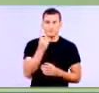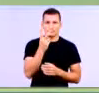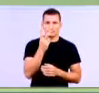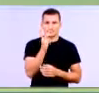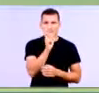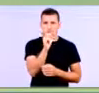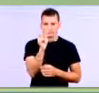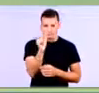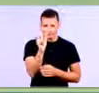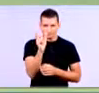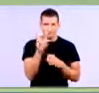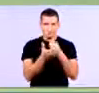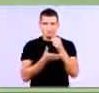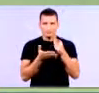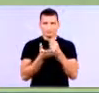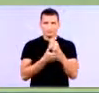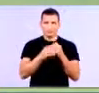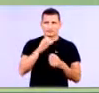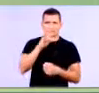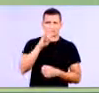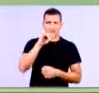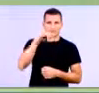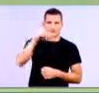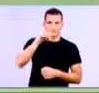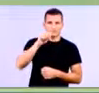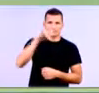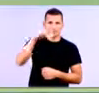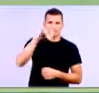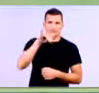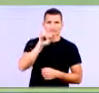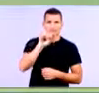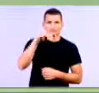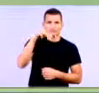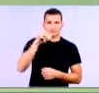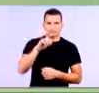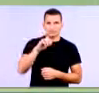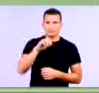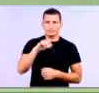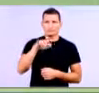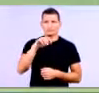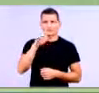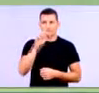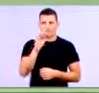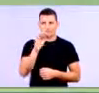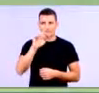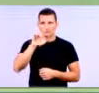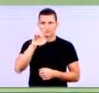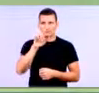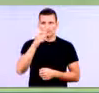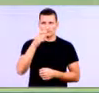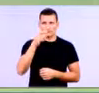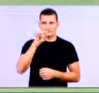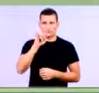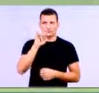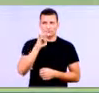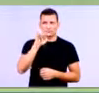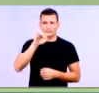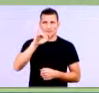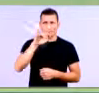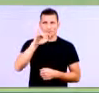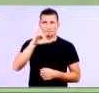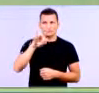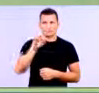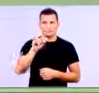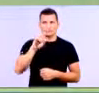né? Dinamismo e flexibilidade. E existe aqui a frase, houver necessidade. Veja bem, todo